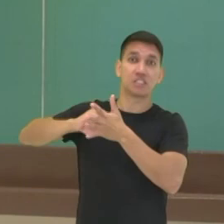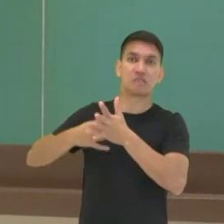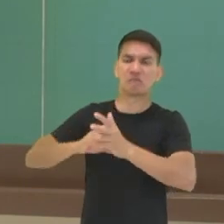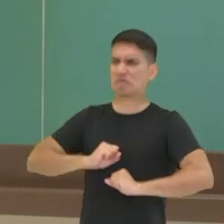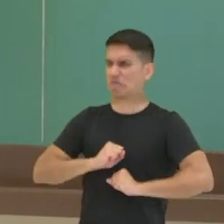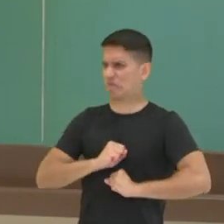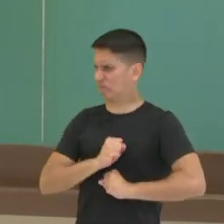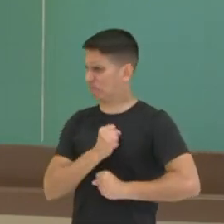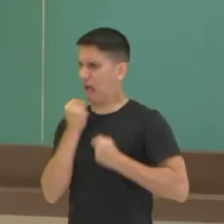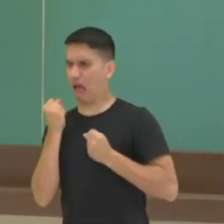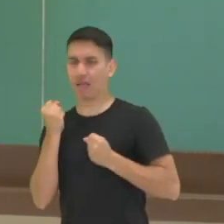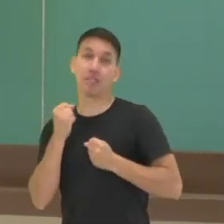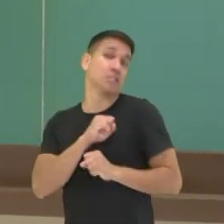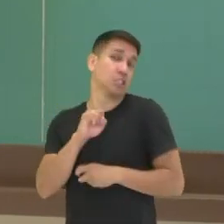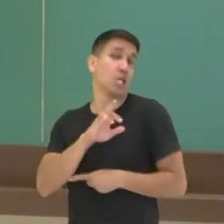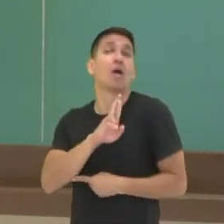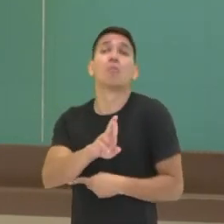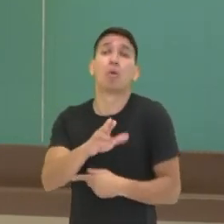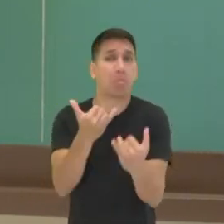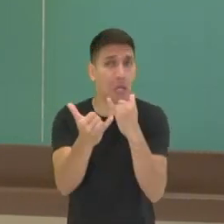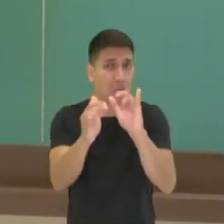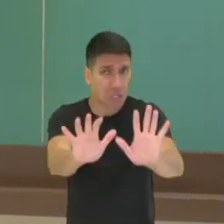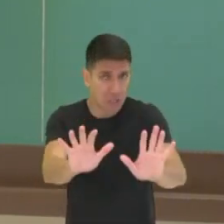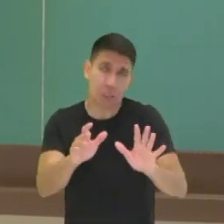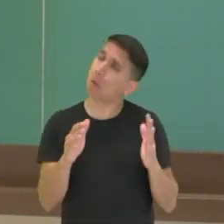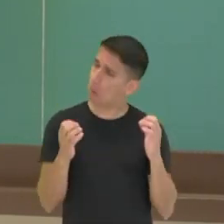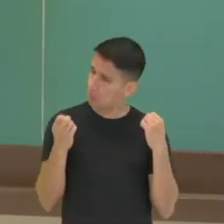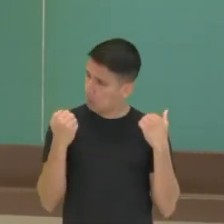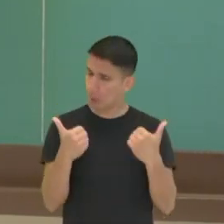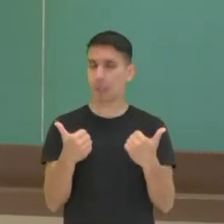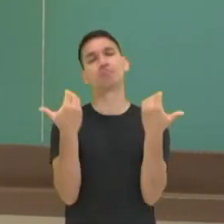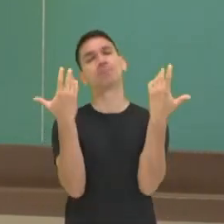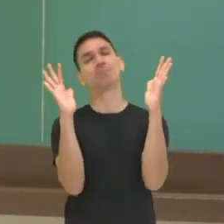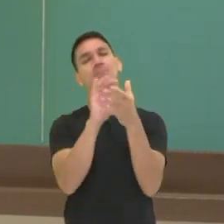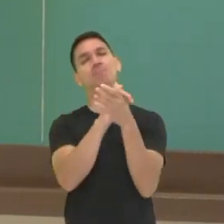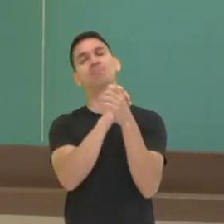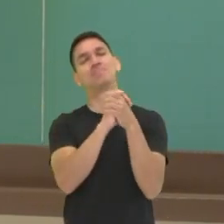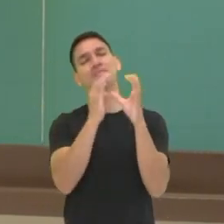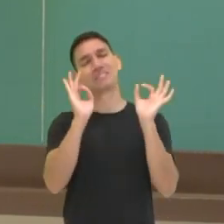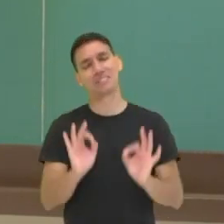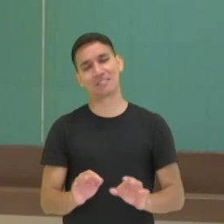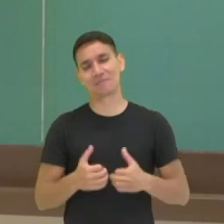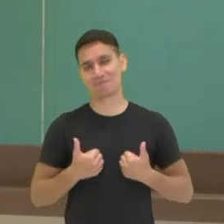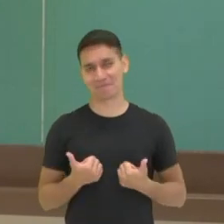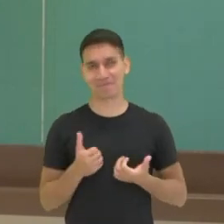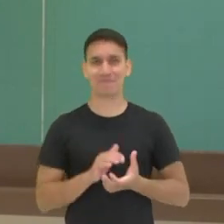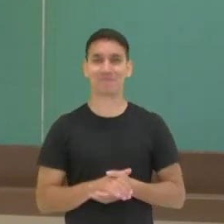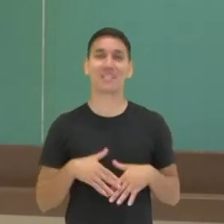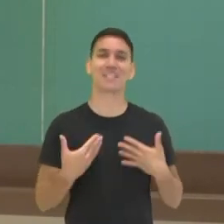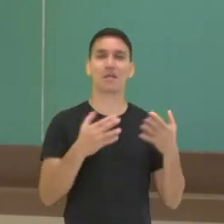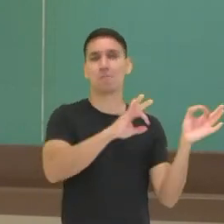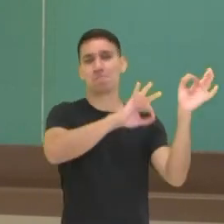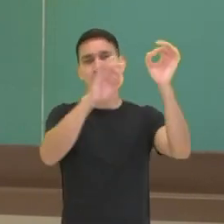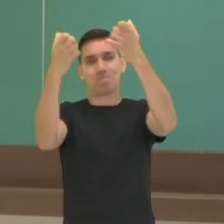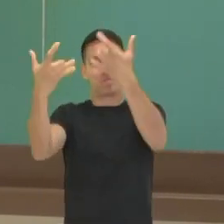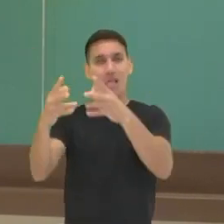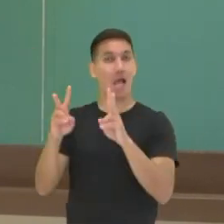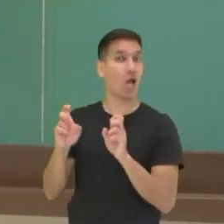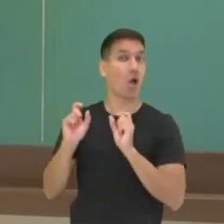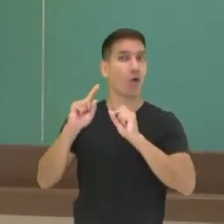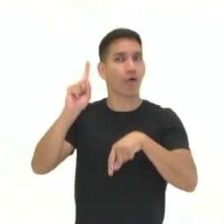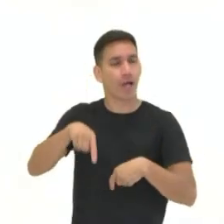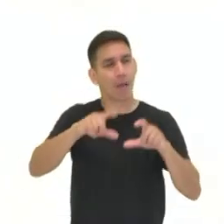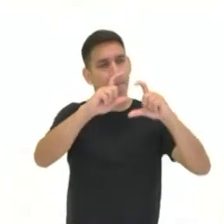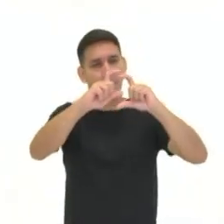Então, se responderam algo semelhante a isso, parabéns, estão no caminho certo, ok? Então, vejam, nessa aula nós fizemos a leitura de